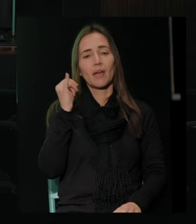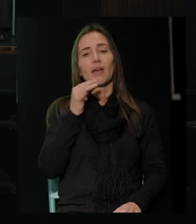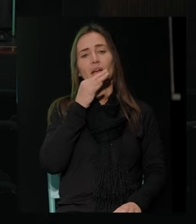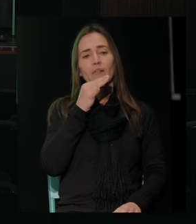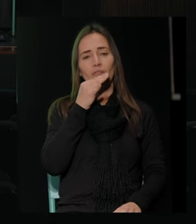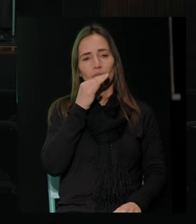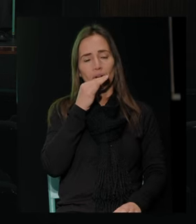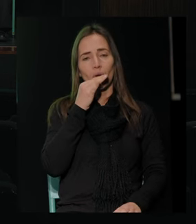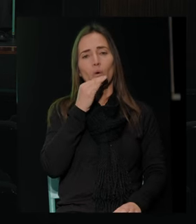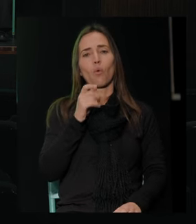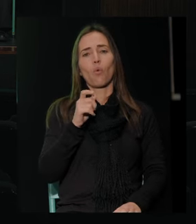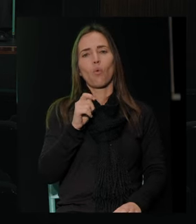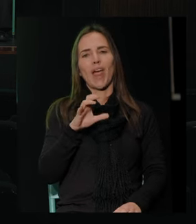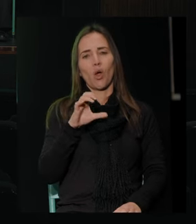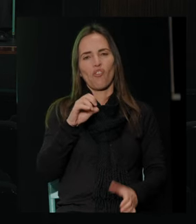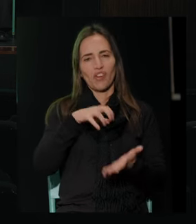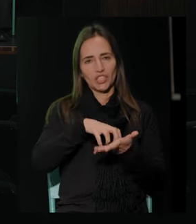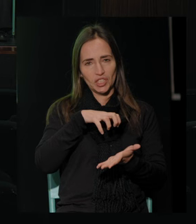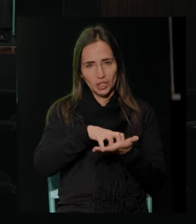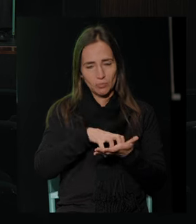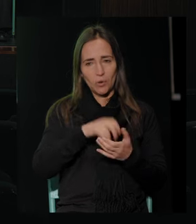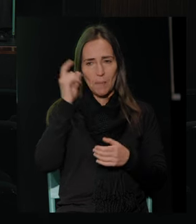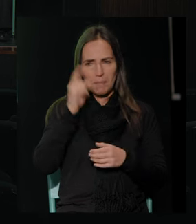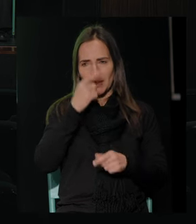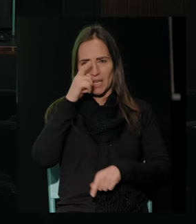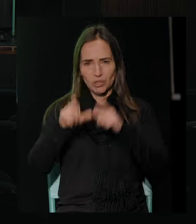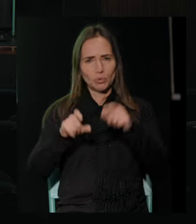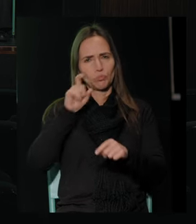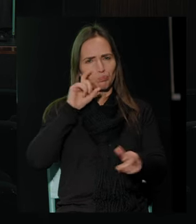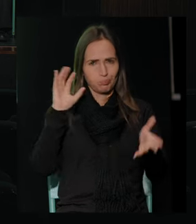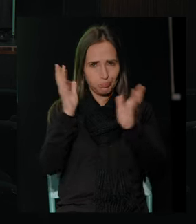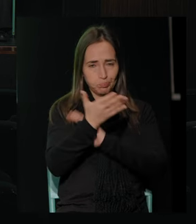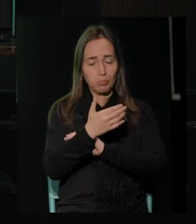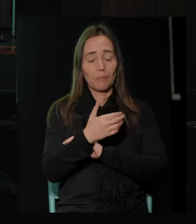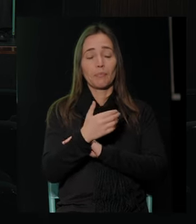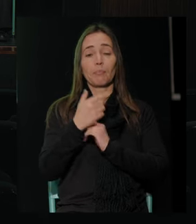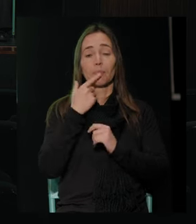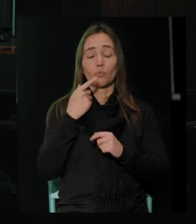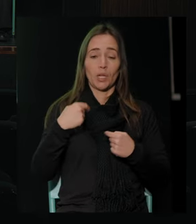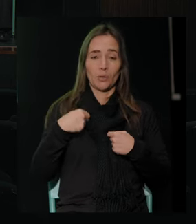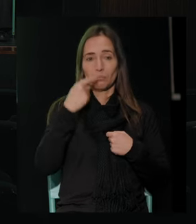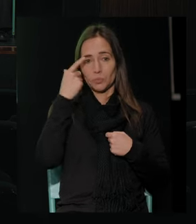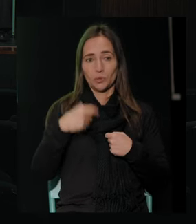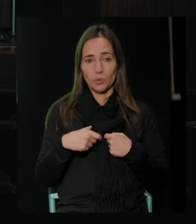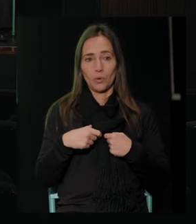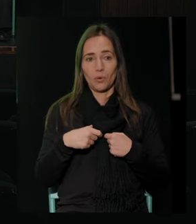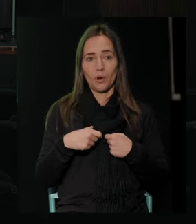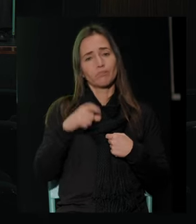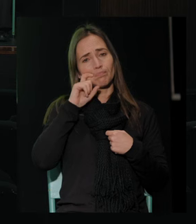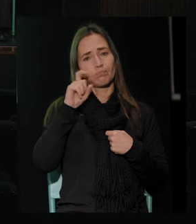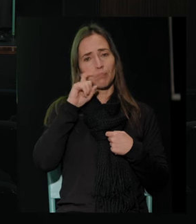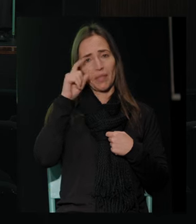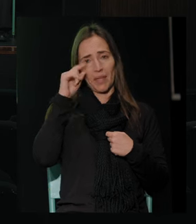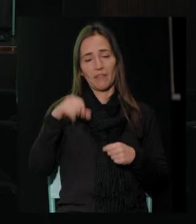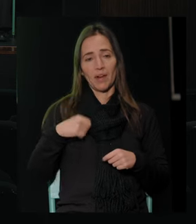se fala que é o ecofascismo, né? Tipo, obrigar as pessoas a serem ecológicas. Sim. E a minha pergunta é, enquanto pessoa que acaba por dar a cara pelas ideias verdes,